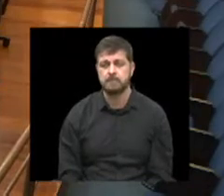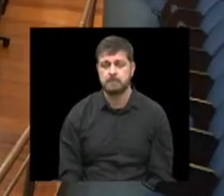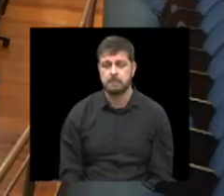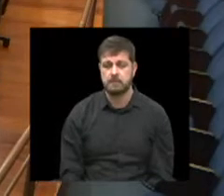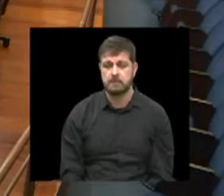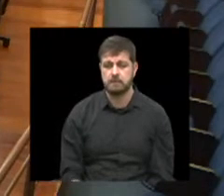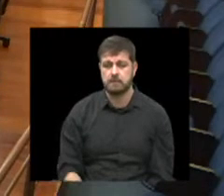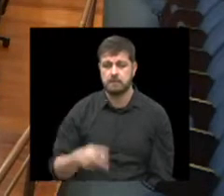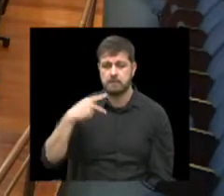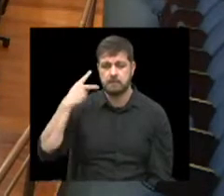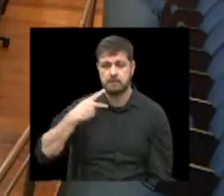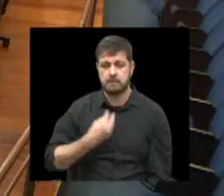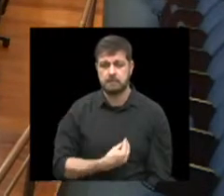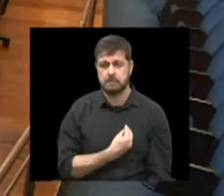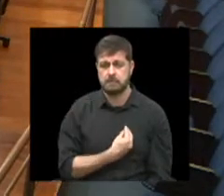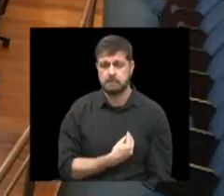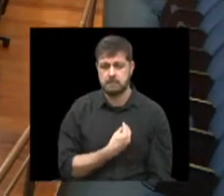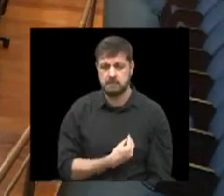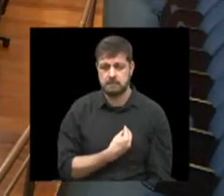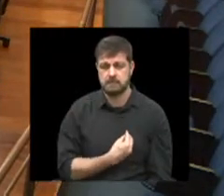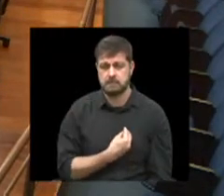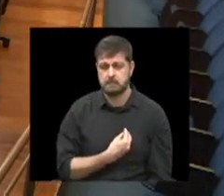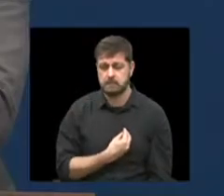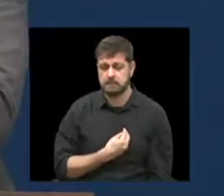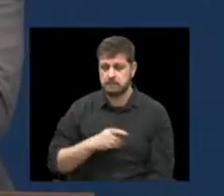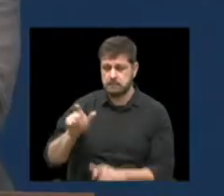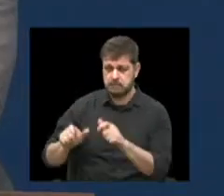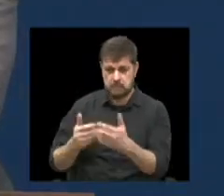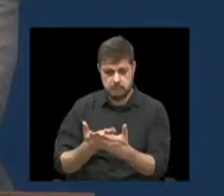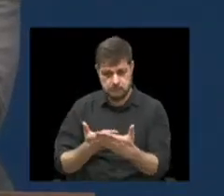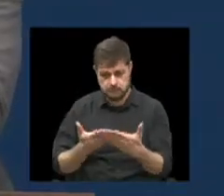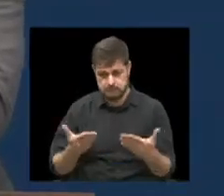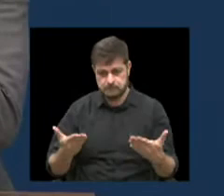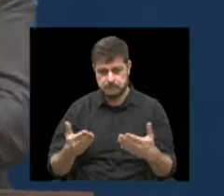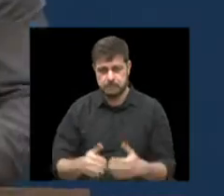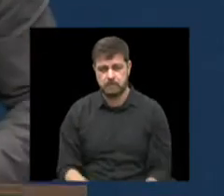Senhores presentes, vereadores dessa casa,